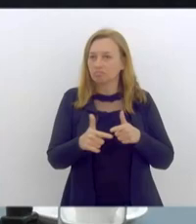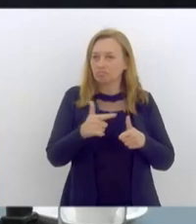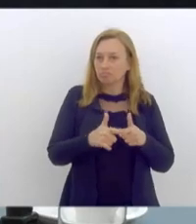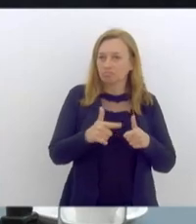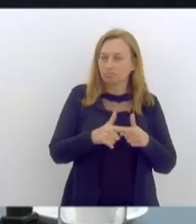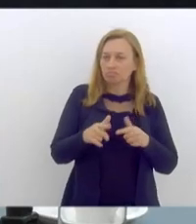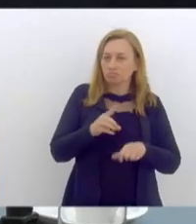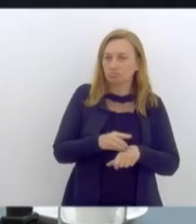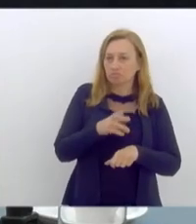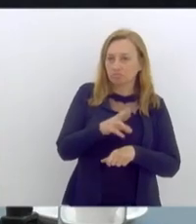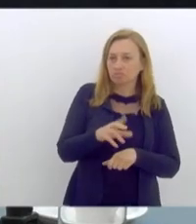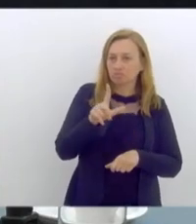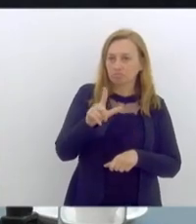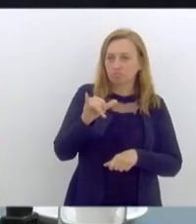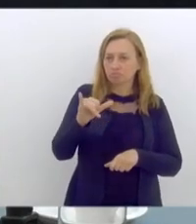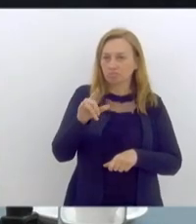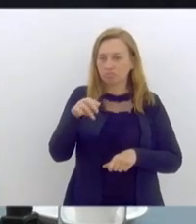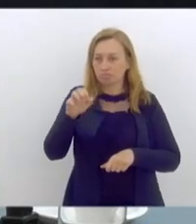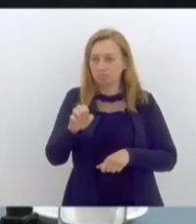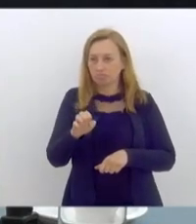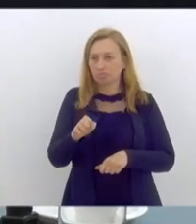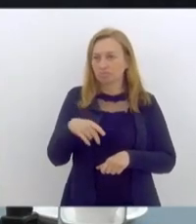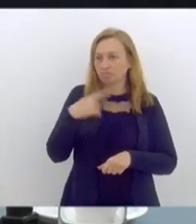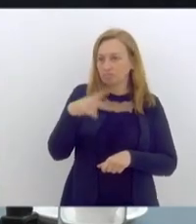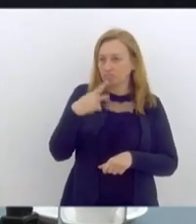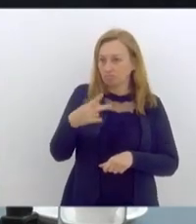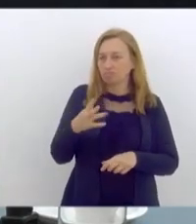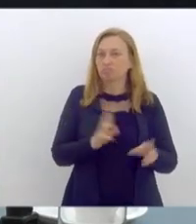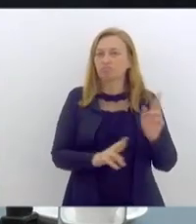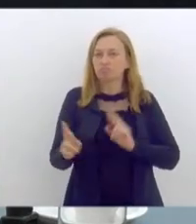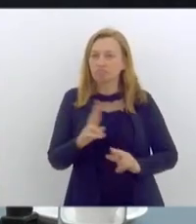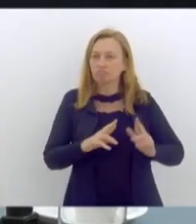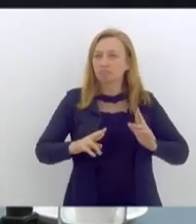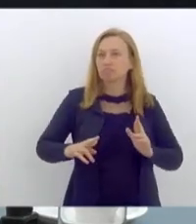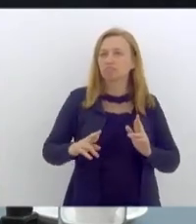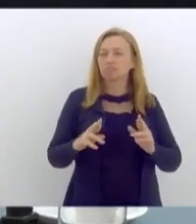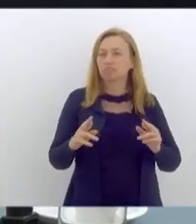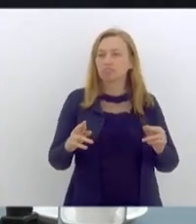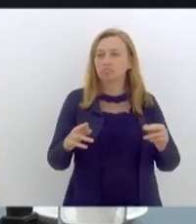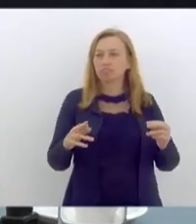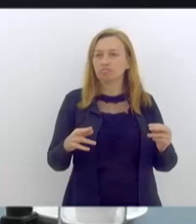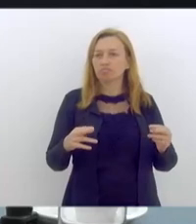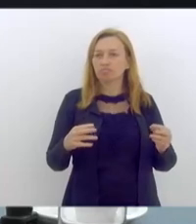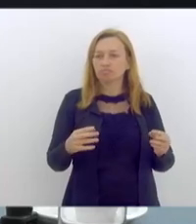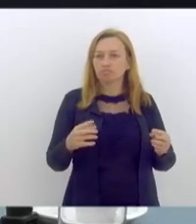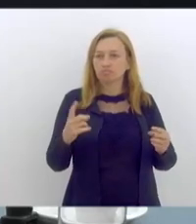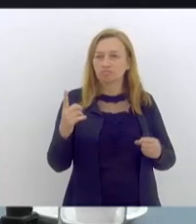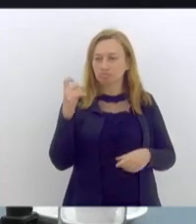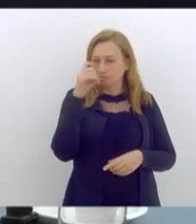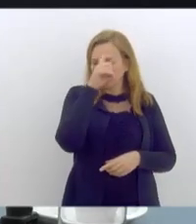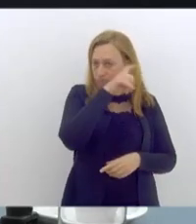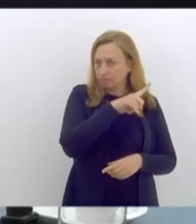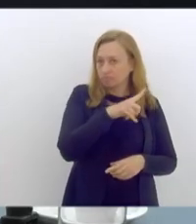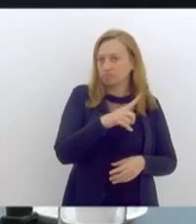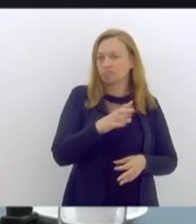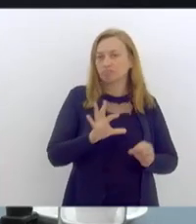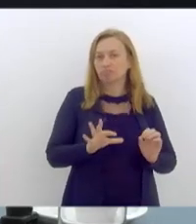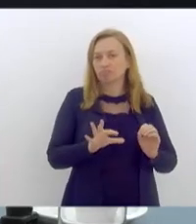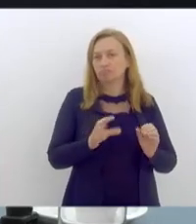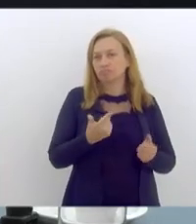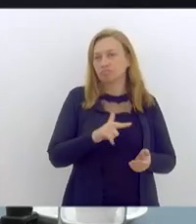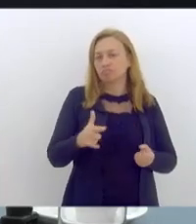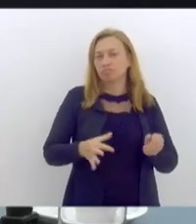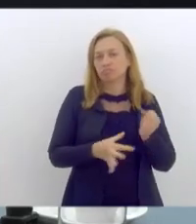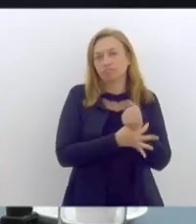Liliane levantou a relacionado ao empate que poderia trazer insegurança jurídica operação